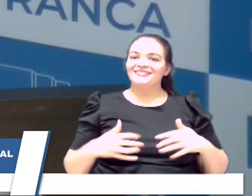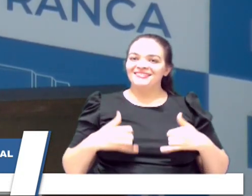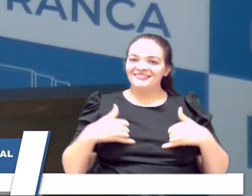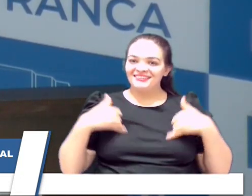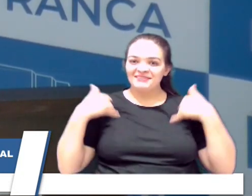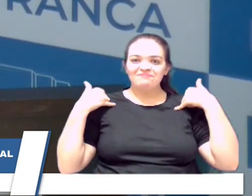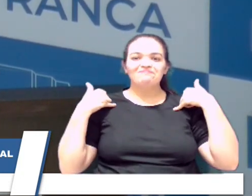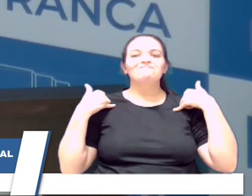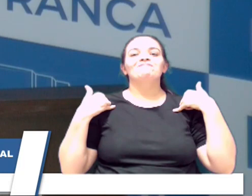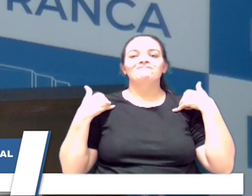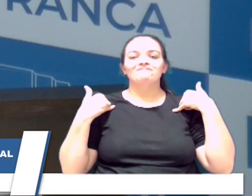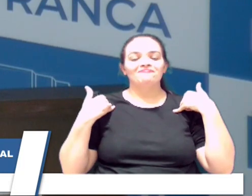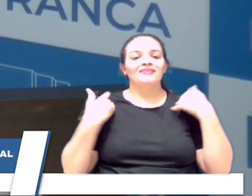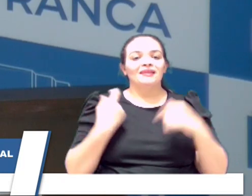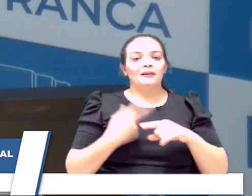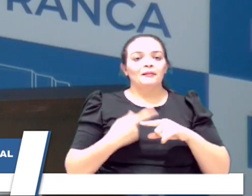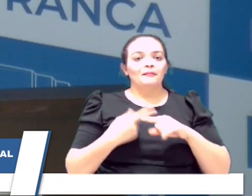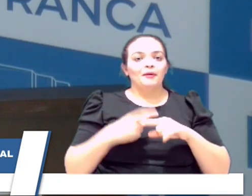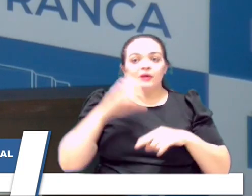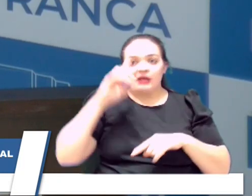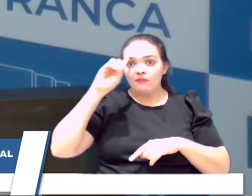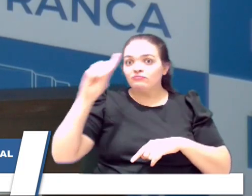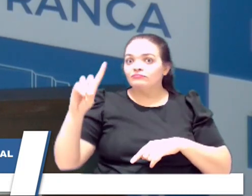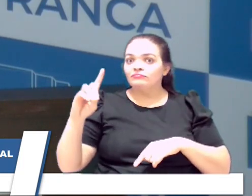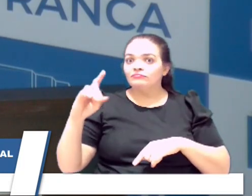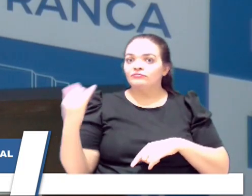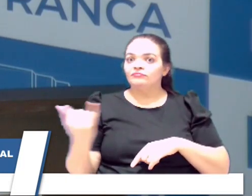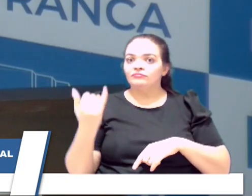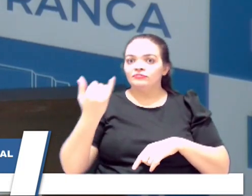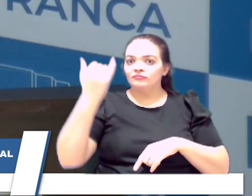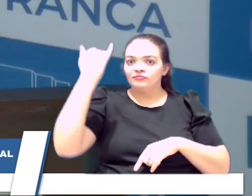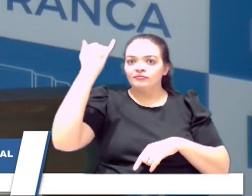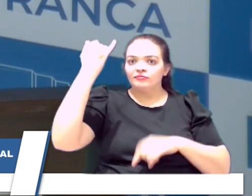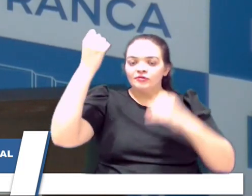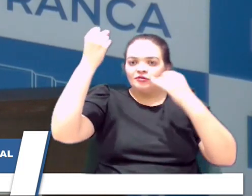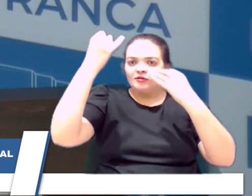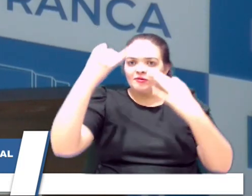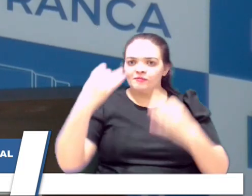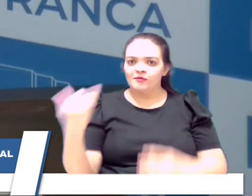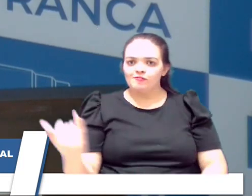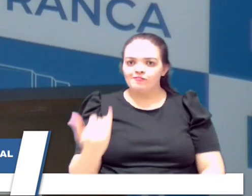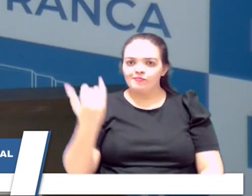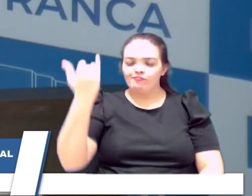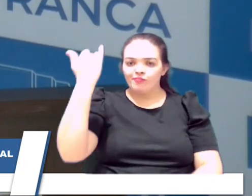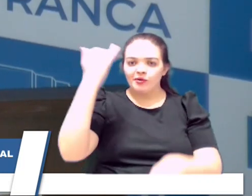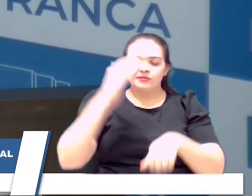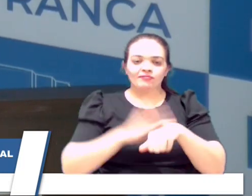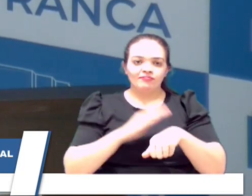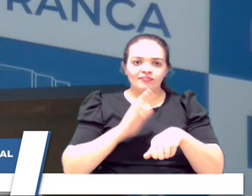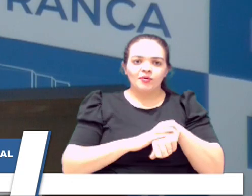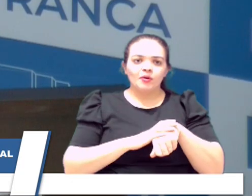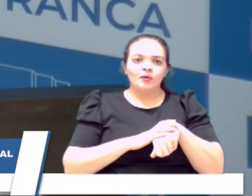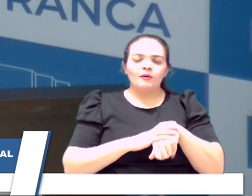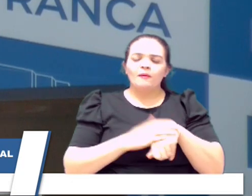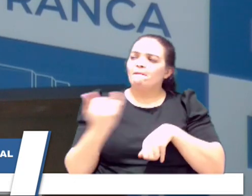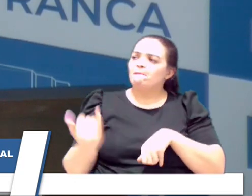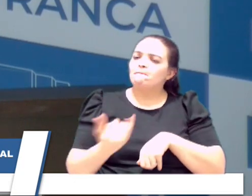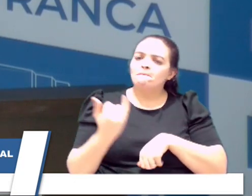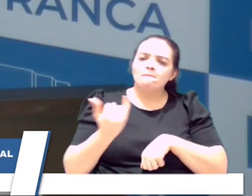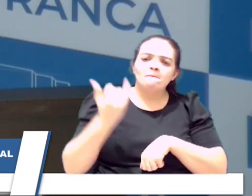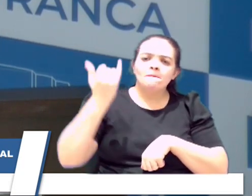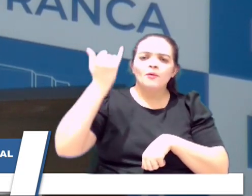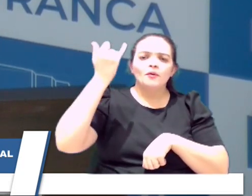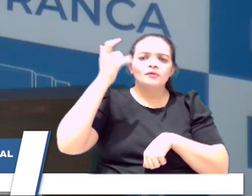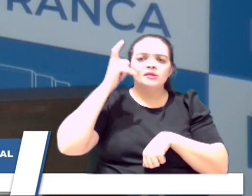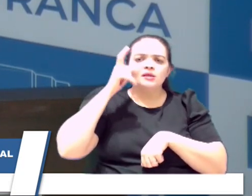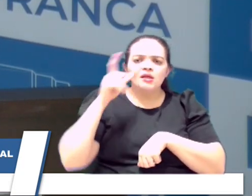estar aqui, porque hoje é um dia muito importante. A gente tem que falar sobre a importância desse momento. Qual a importância de a gente